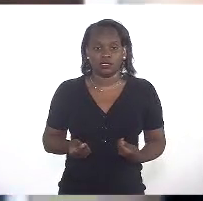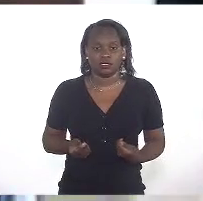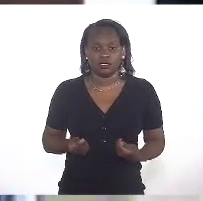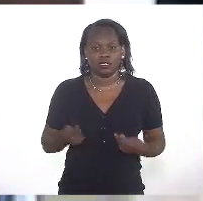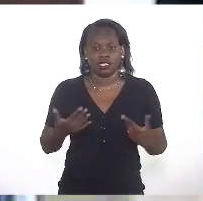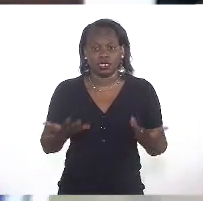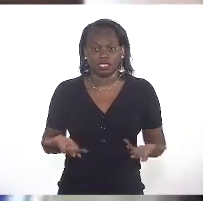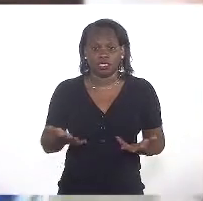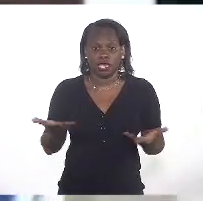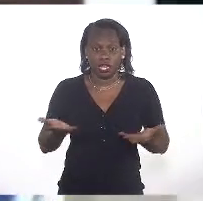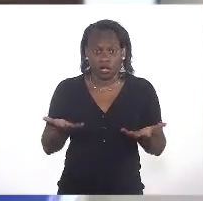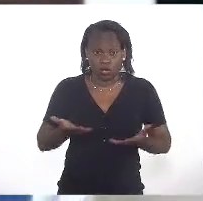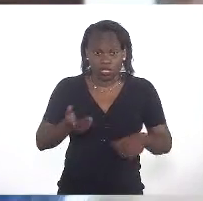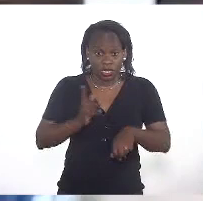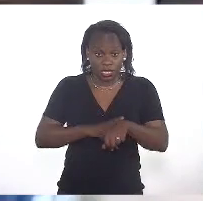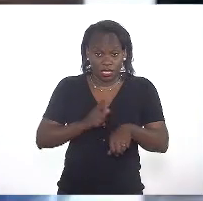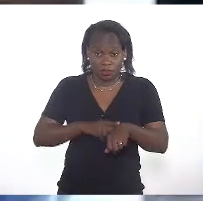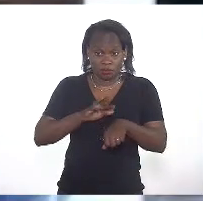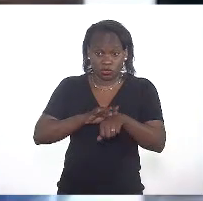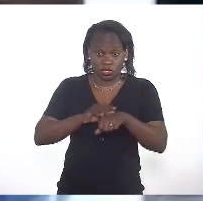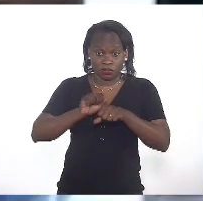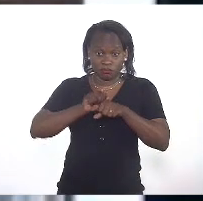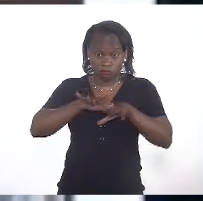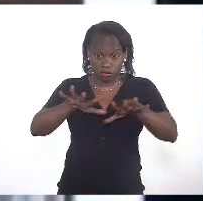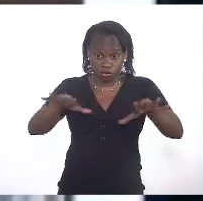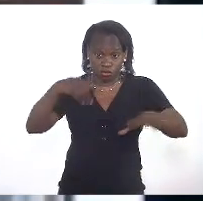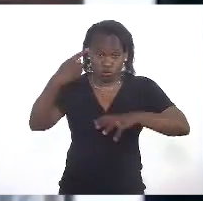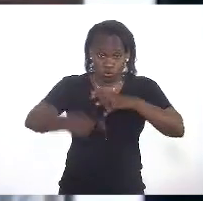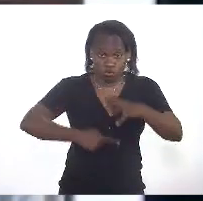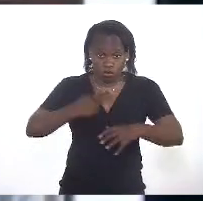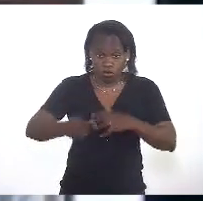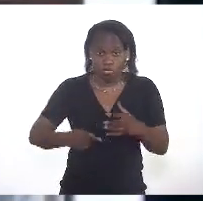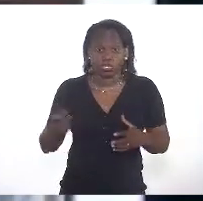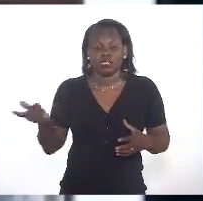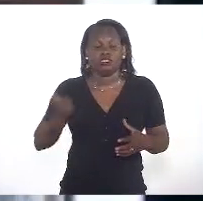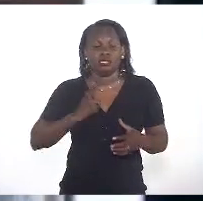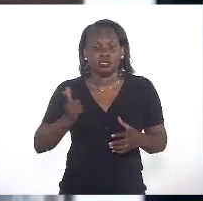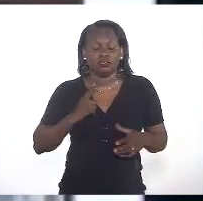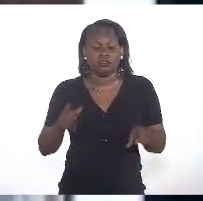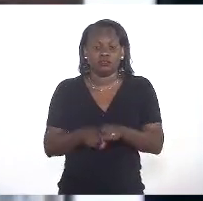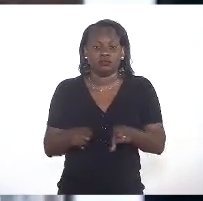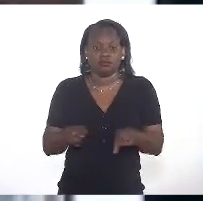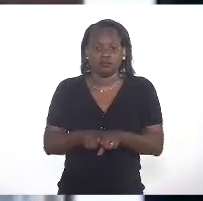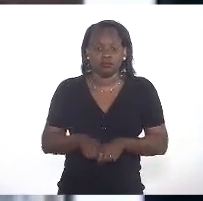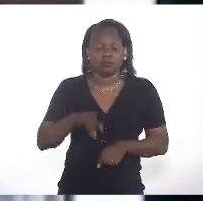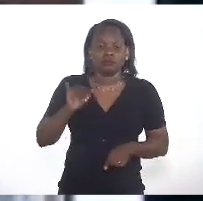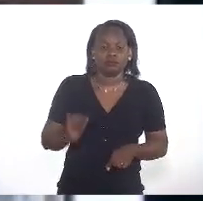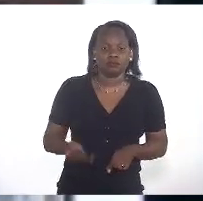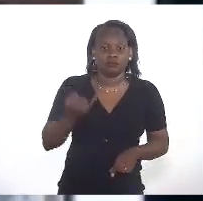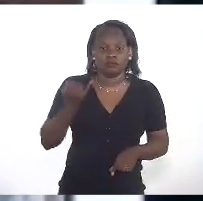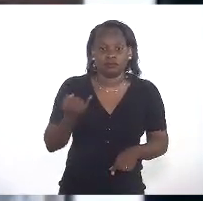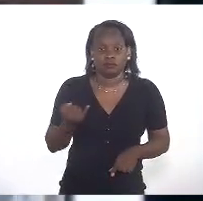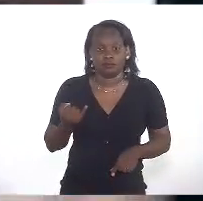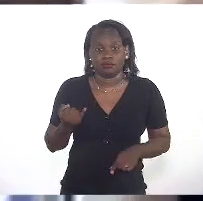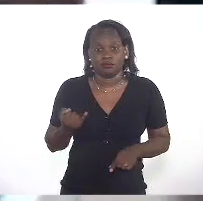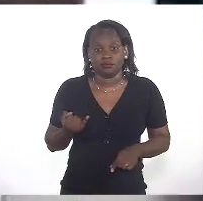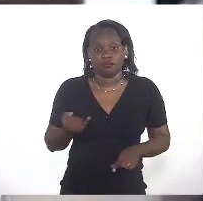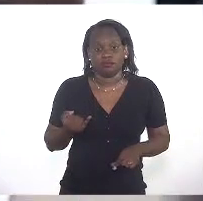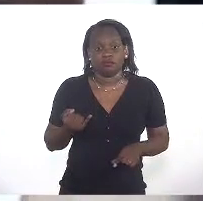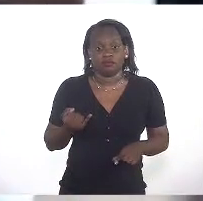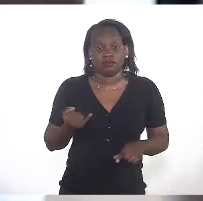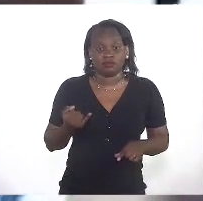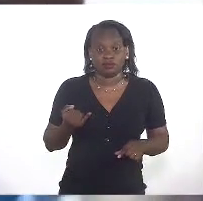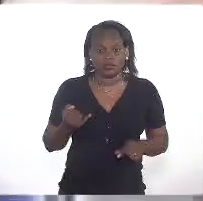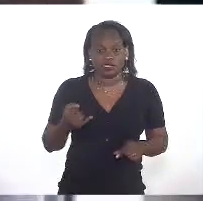E agora, nesses tempos de pandemia, nós tivemos a oportunidade, de